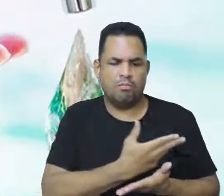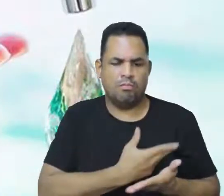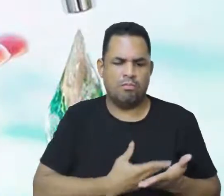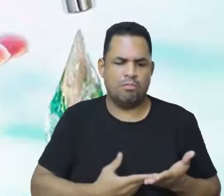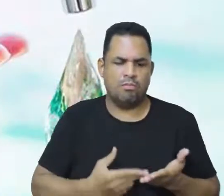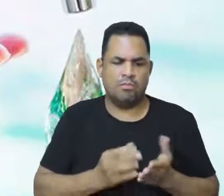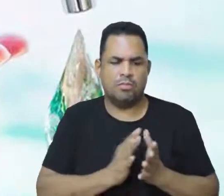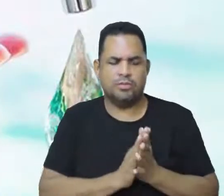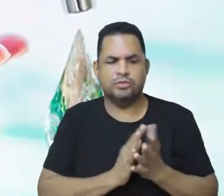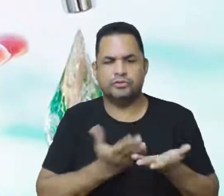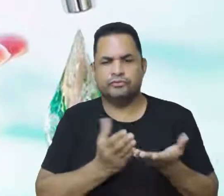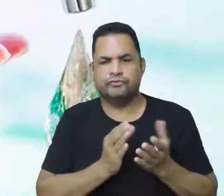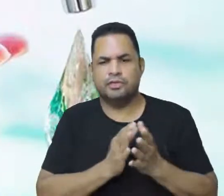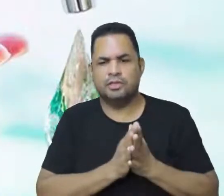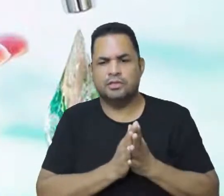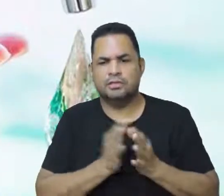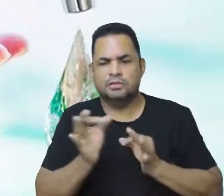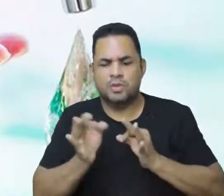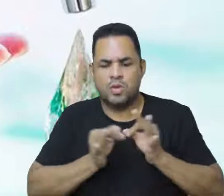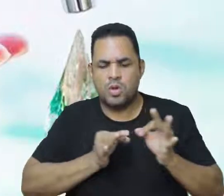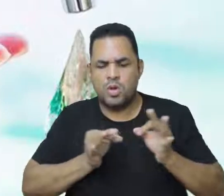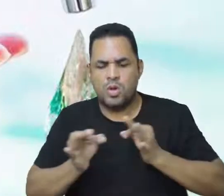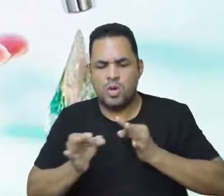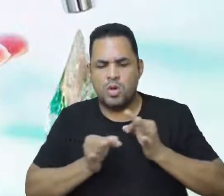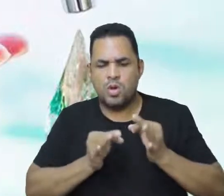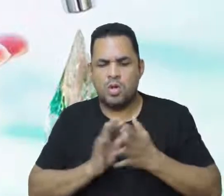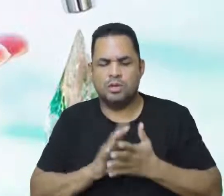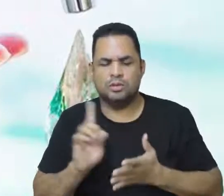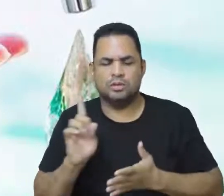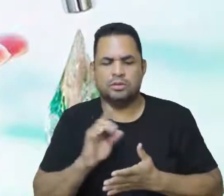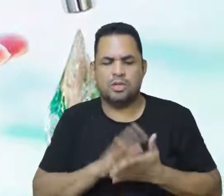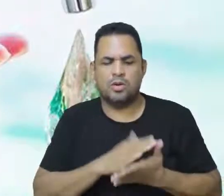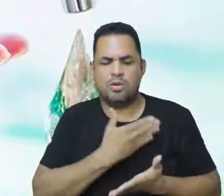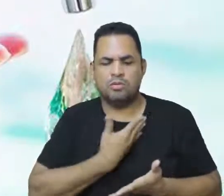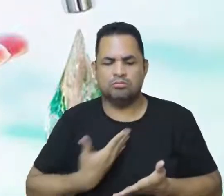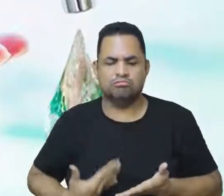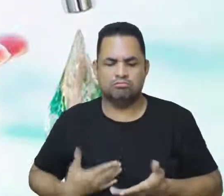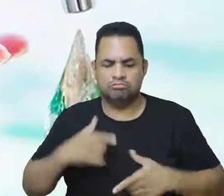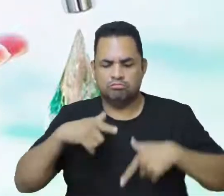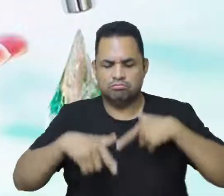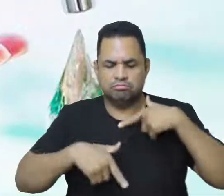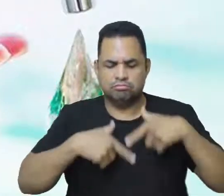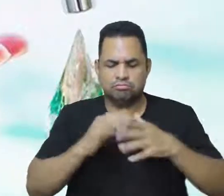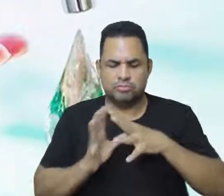organizações não governamentais trabalhando para um mundo melhor,